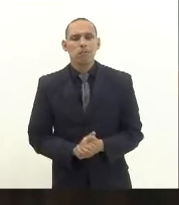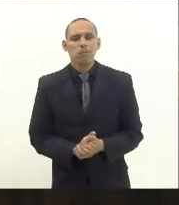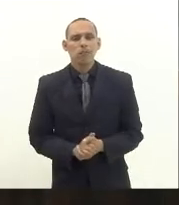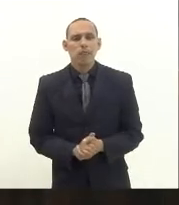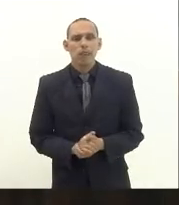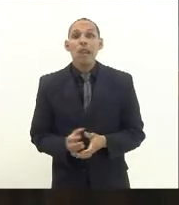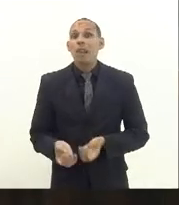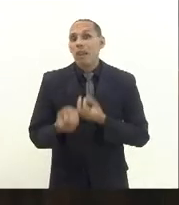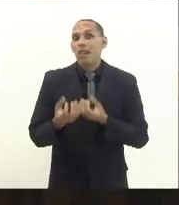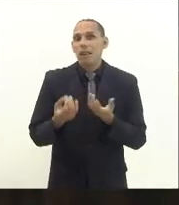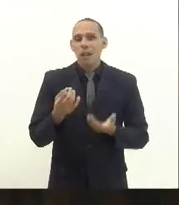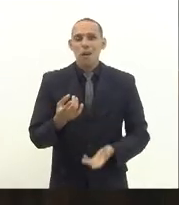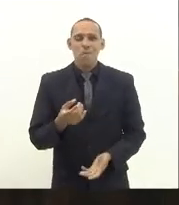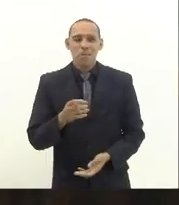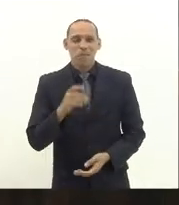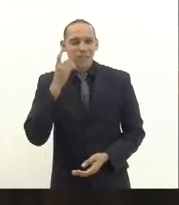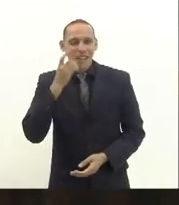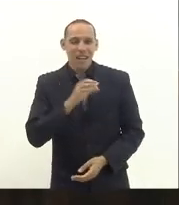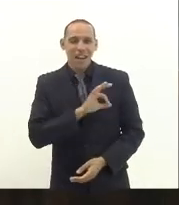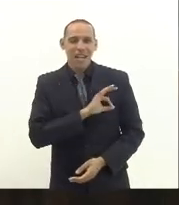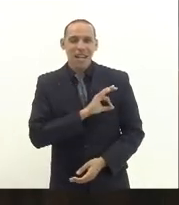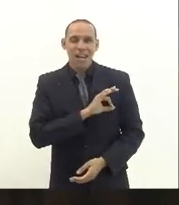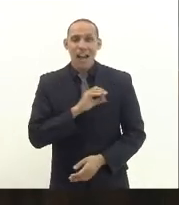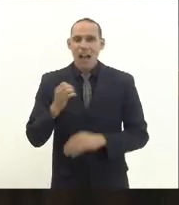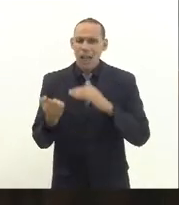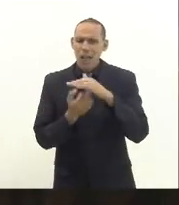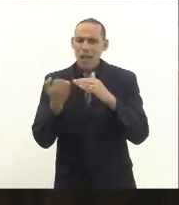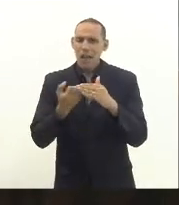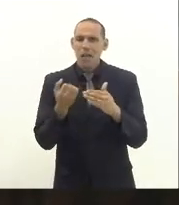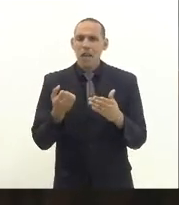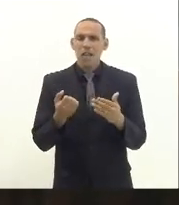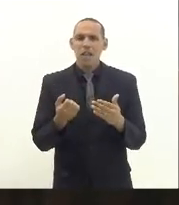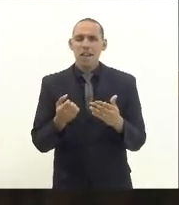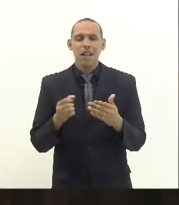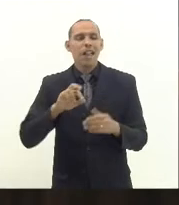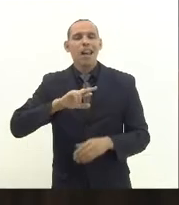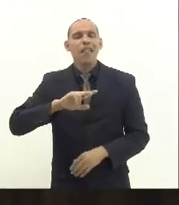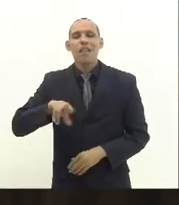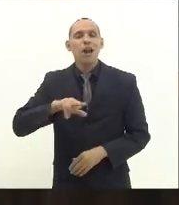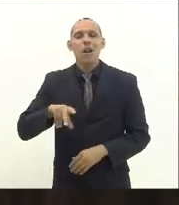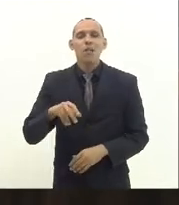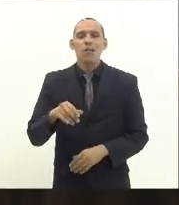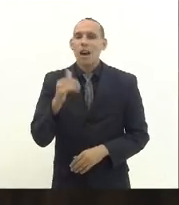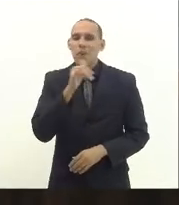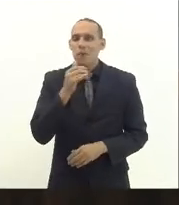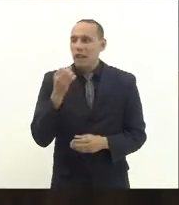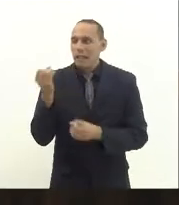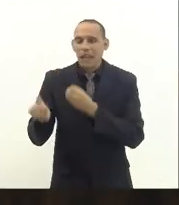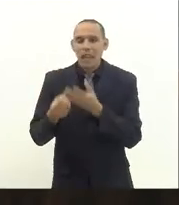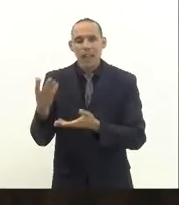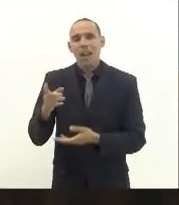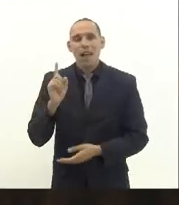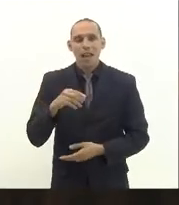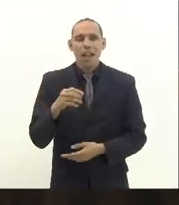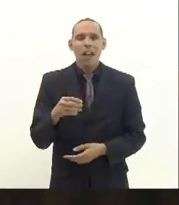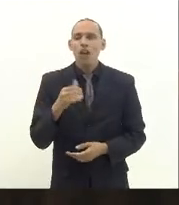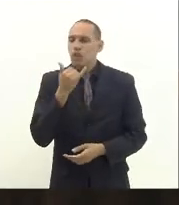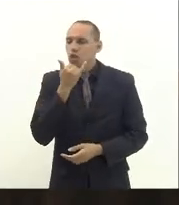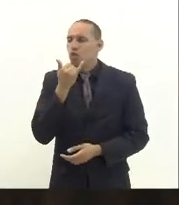informação na Deputado da massa era assim a empresa se especializou não é mais intestino energia em dar desculpas